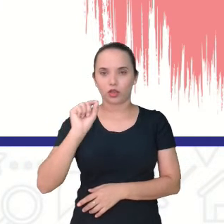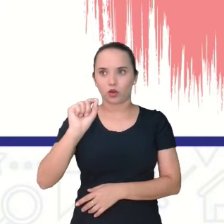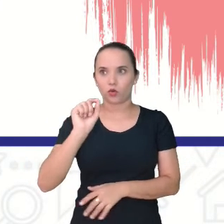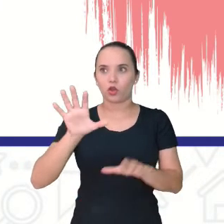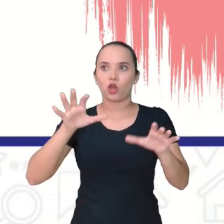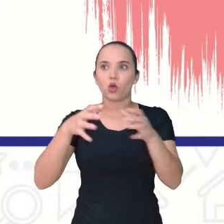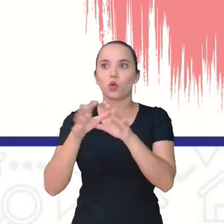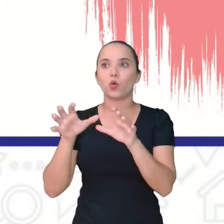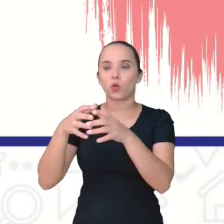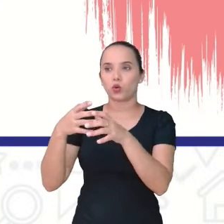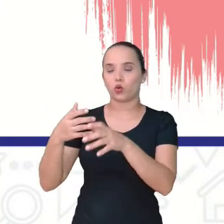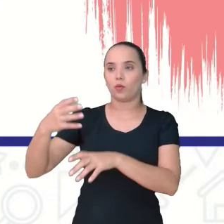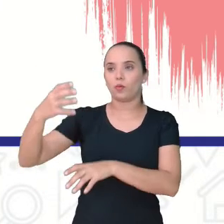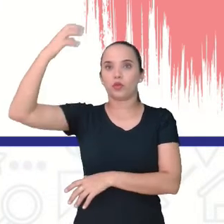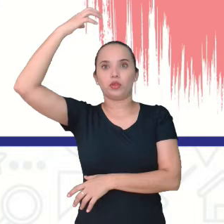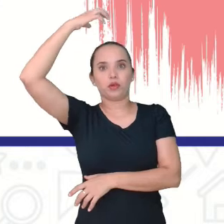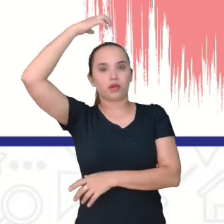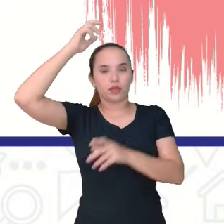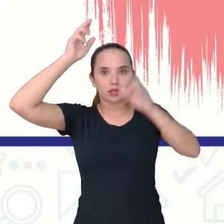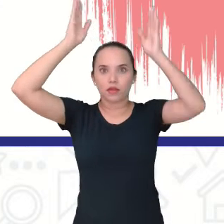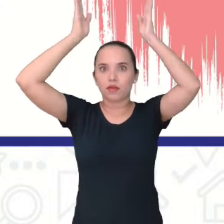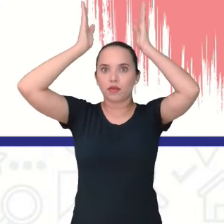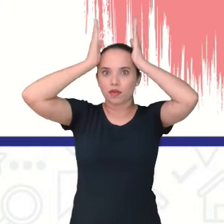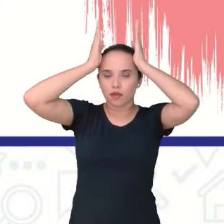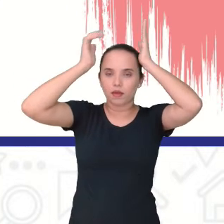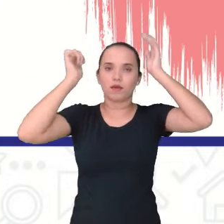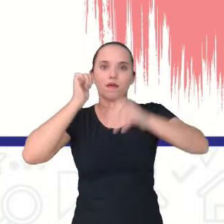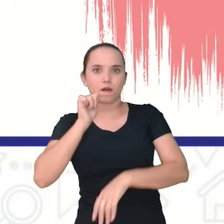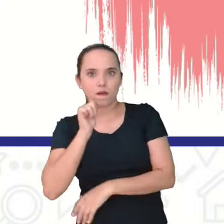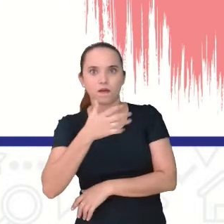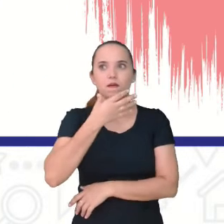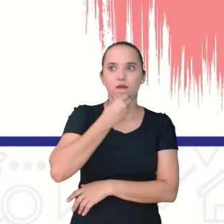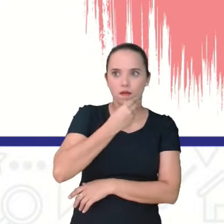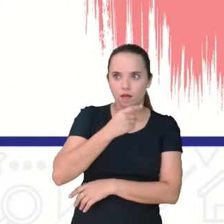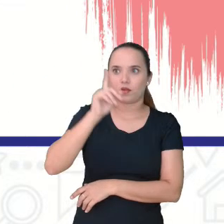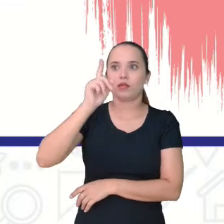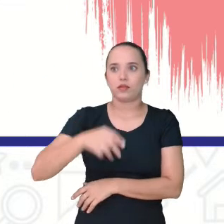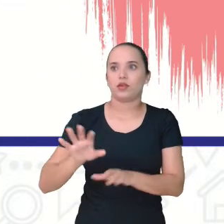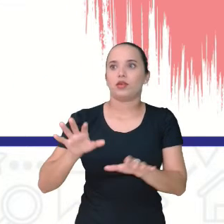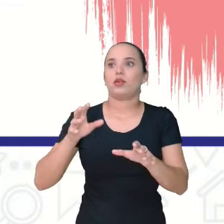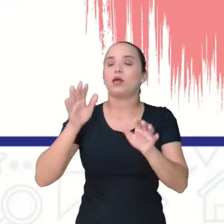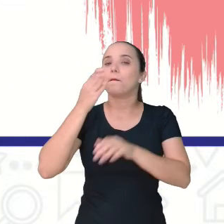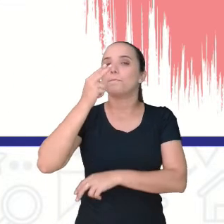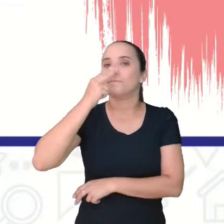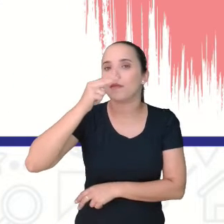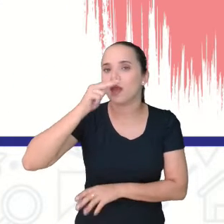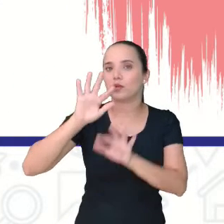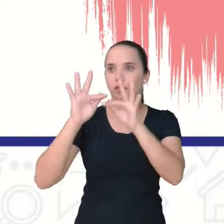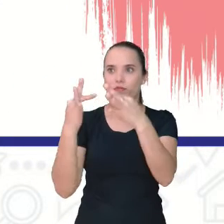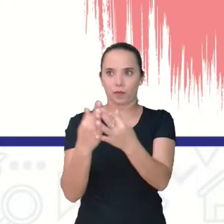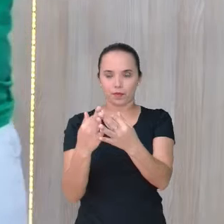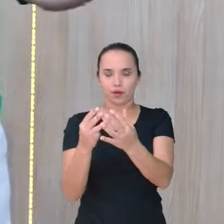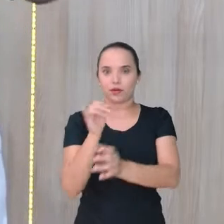de uma mesma família que se sucedem no governo. Então, tipo assim, o rei, ele tem um filho.